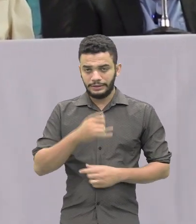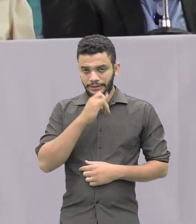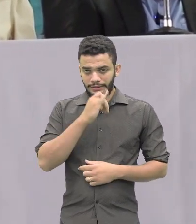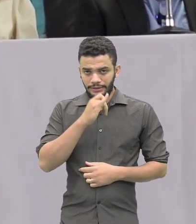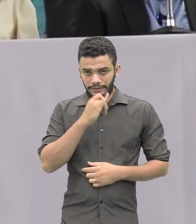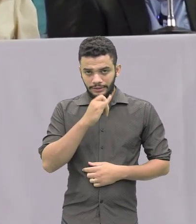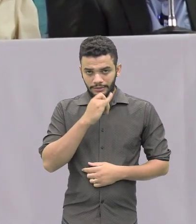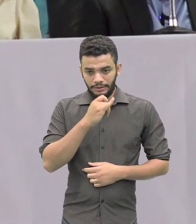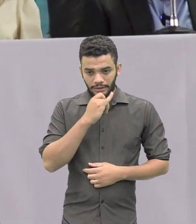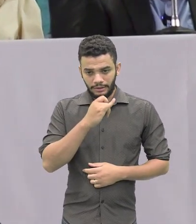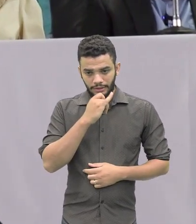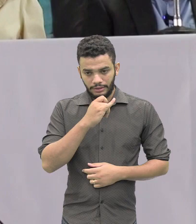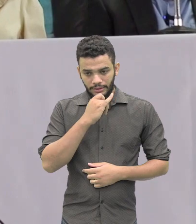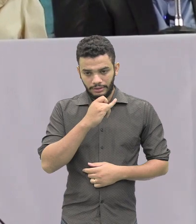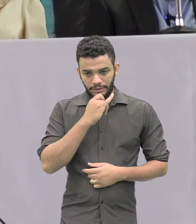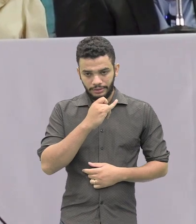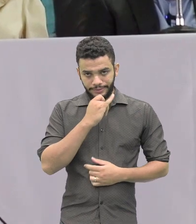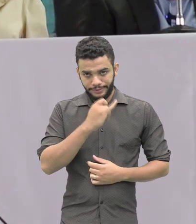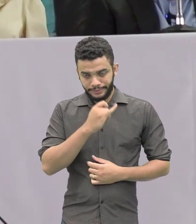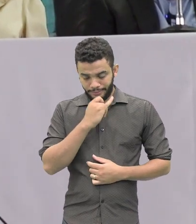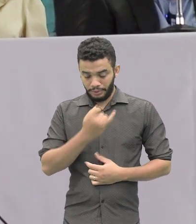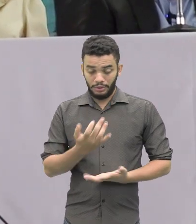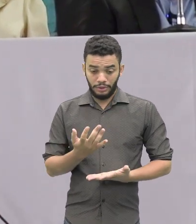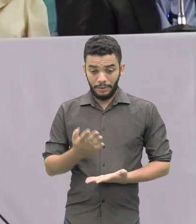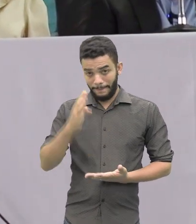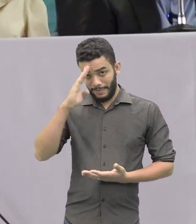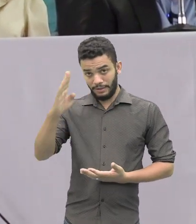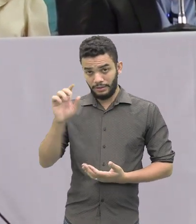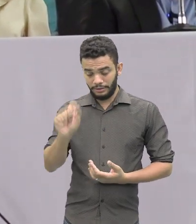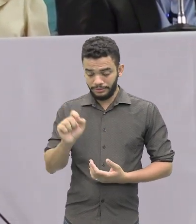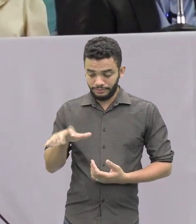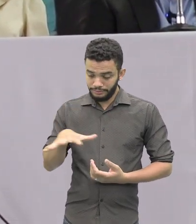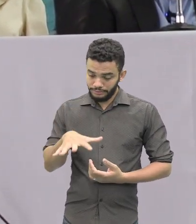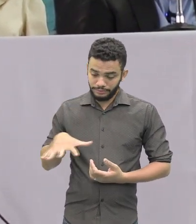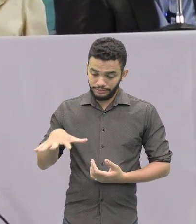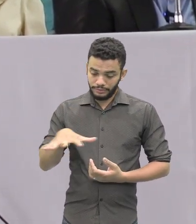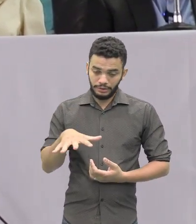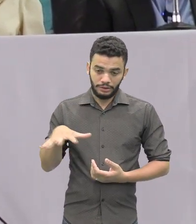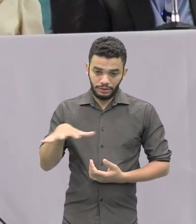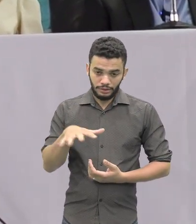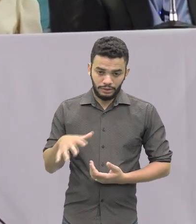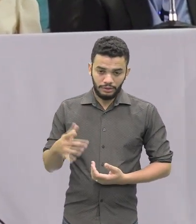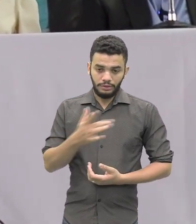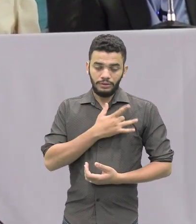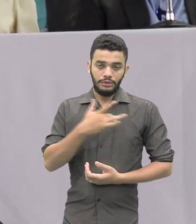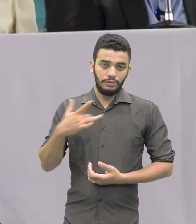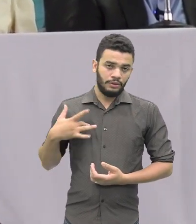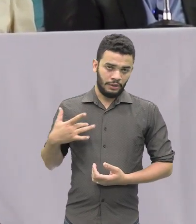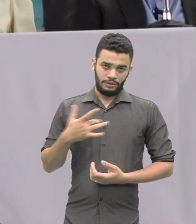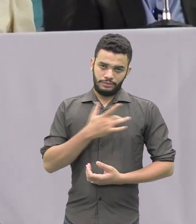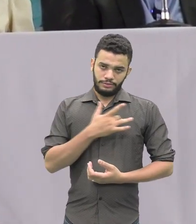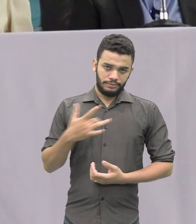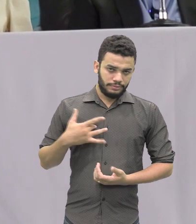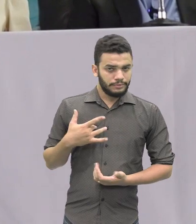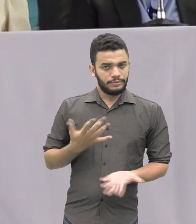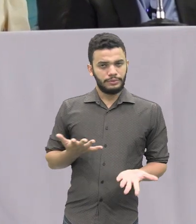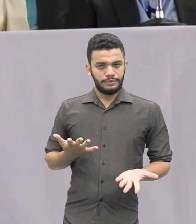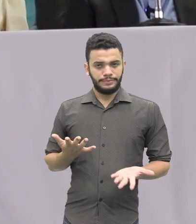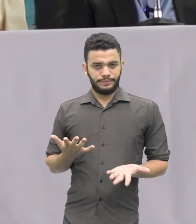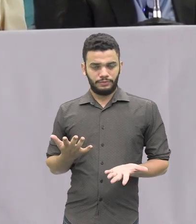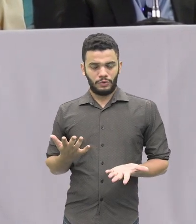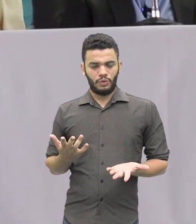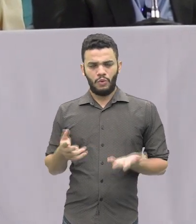da saúde que eu não gosto não quero dologar muito que eu acho que as outras palestras irão contribuir para o nosso conhecimento